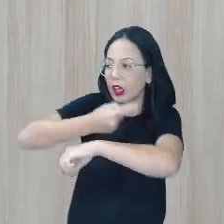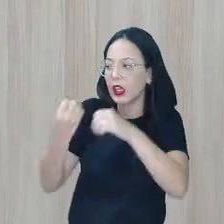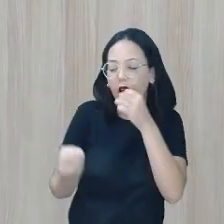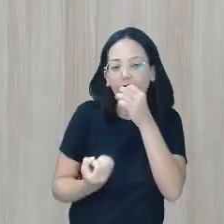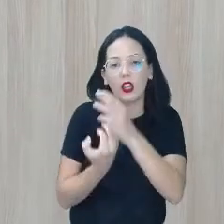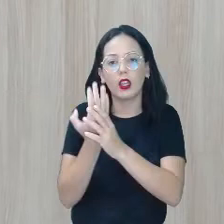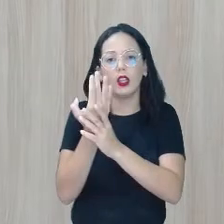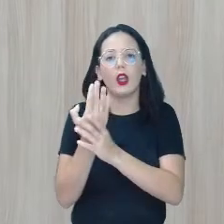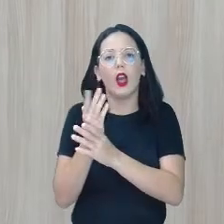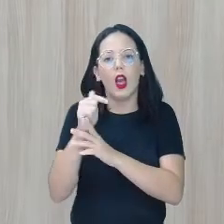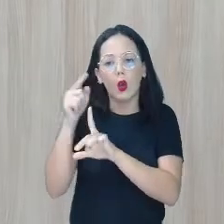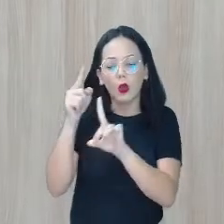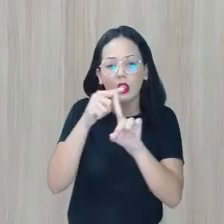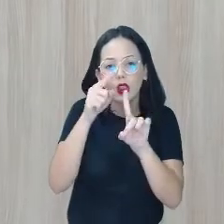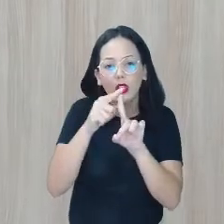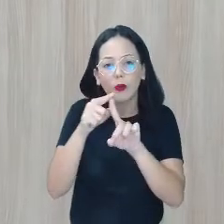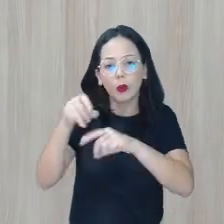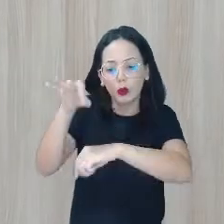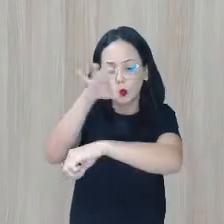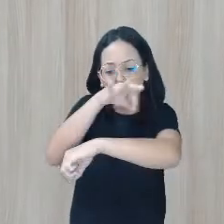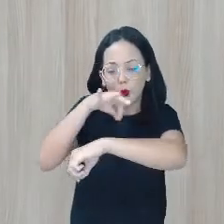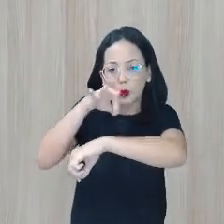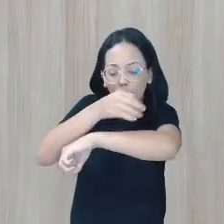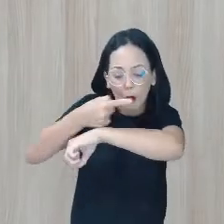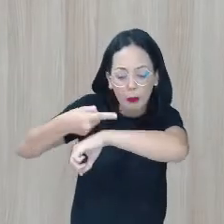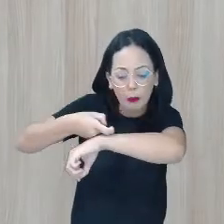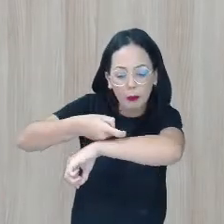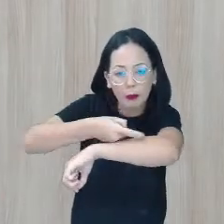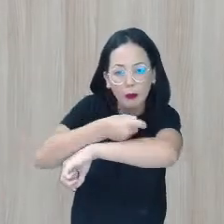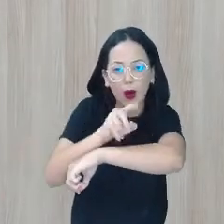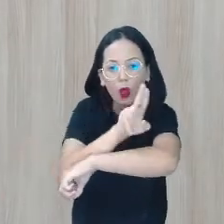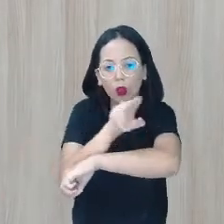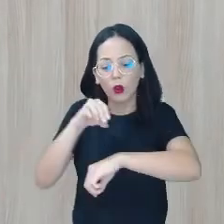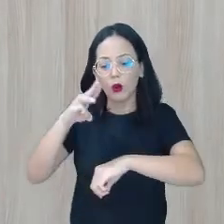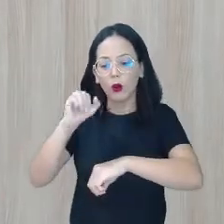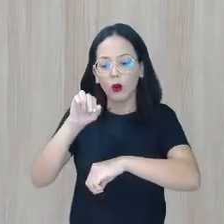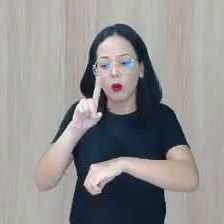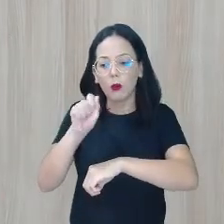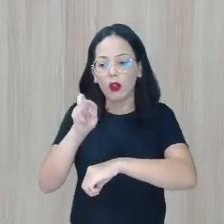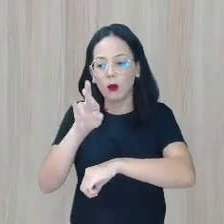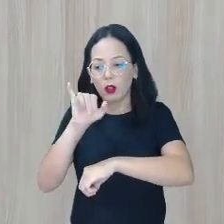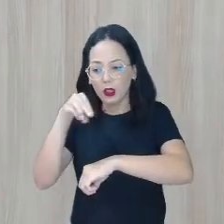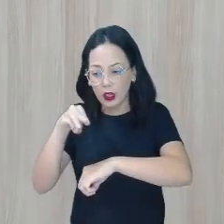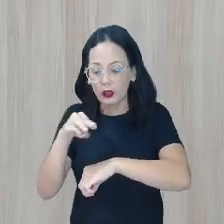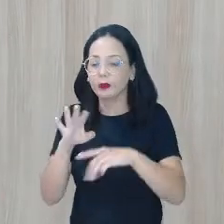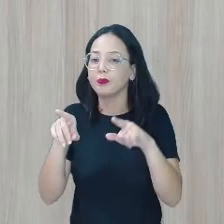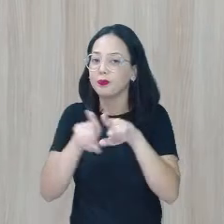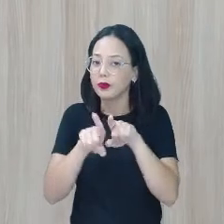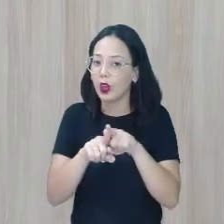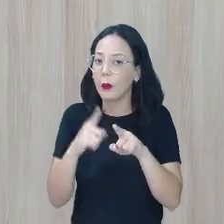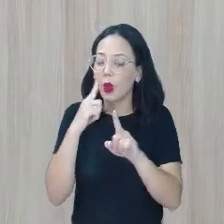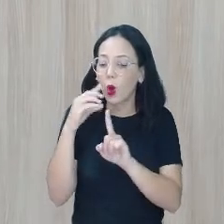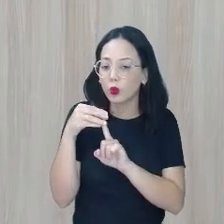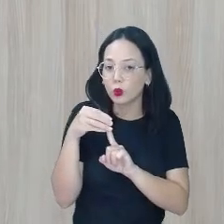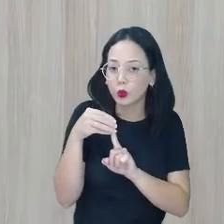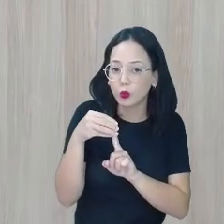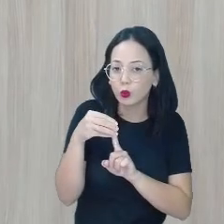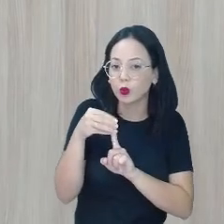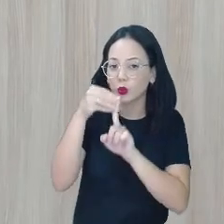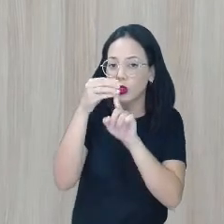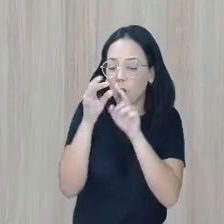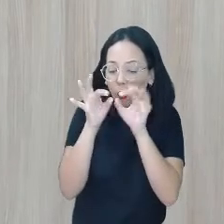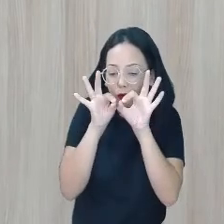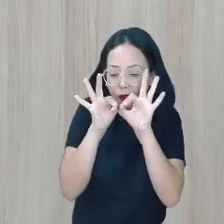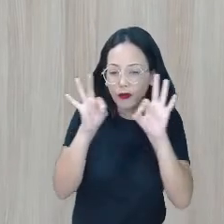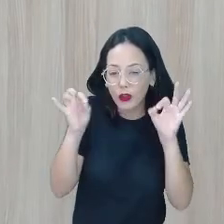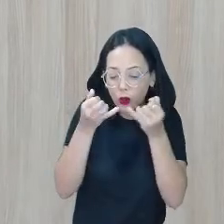origem a um tipo de mariposa, né, a chamada mariposa mandarim. E desse único fio, né, que eles